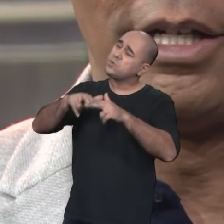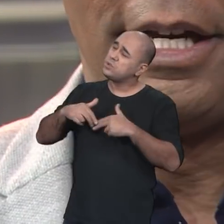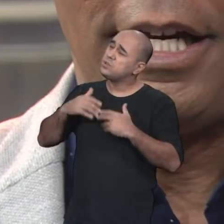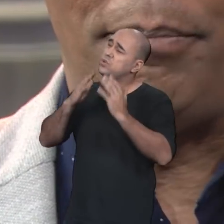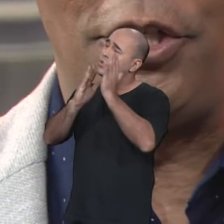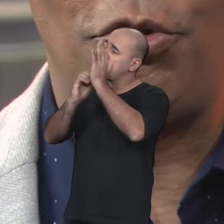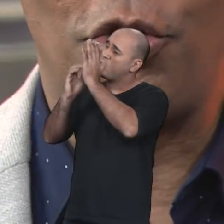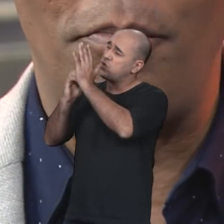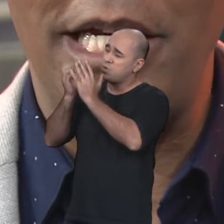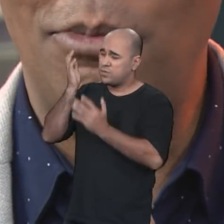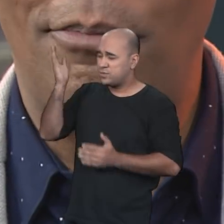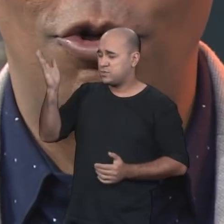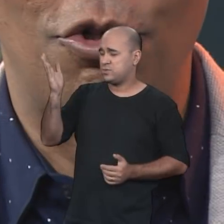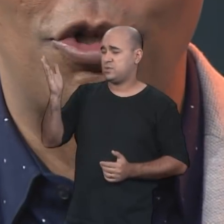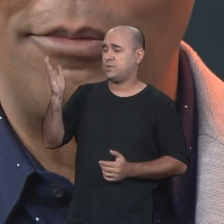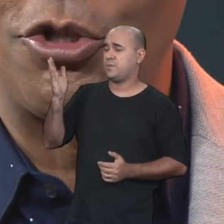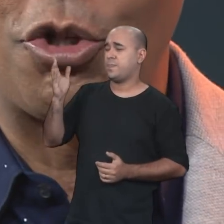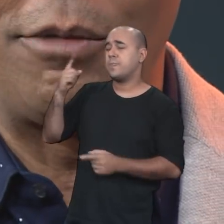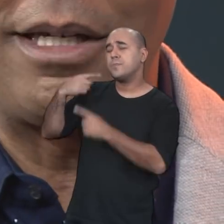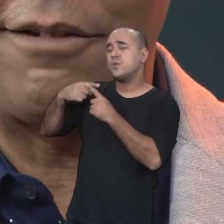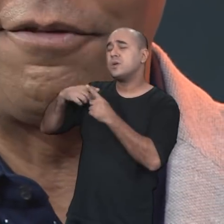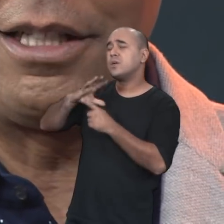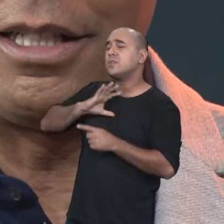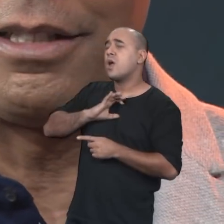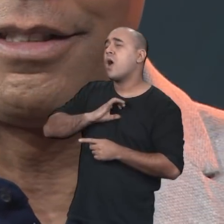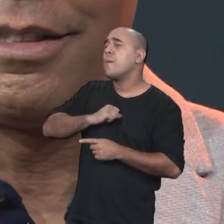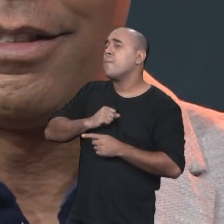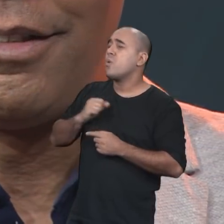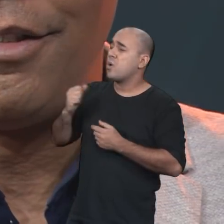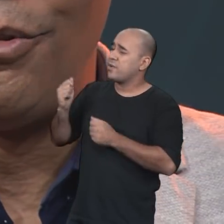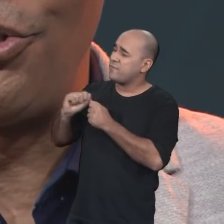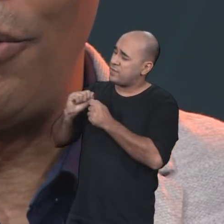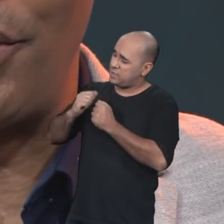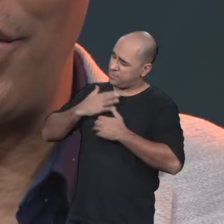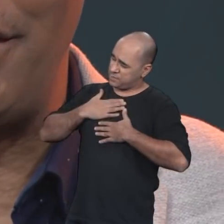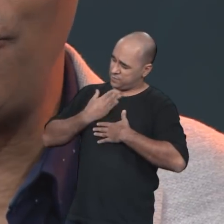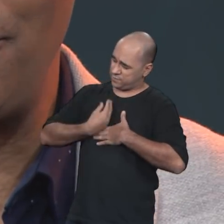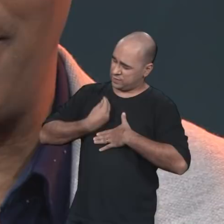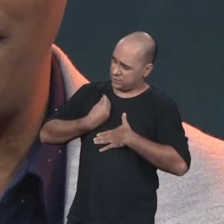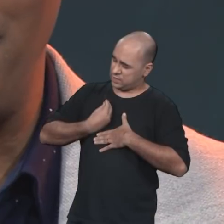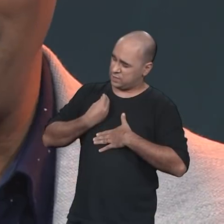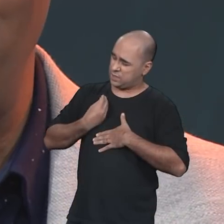louvando e pedindo que o mesmo amor que o Senhor demonstrou em minha vida, o Senhor